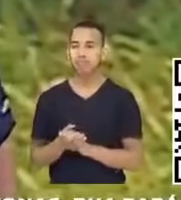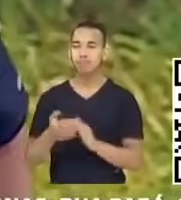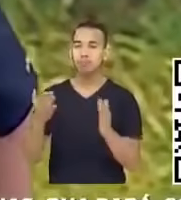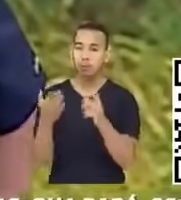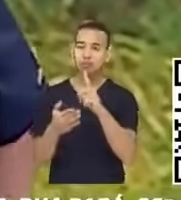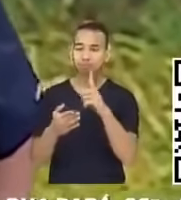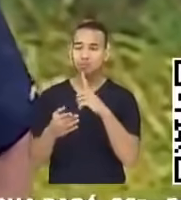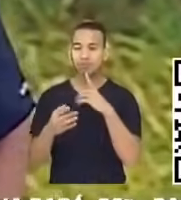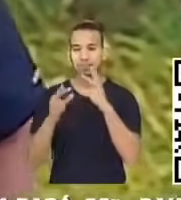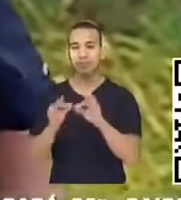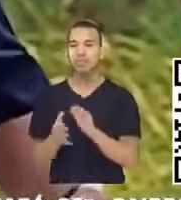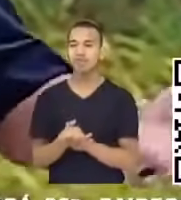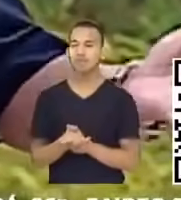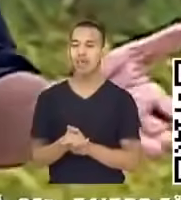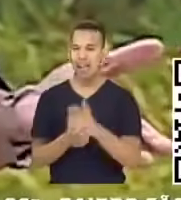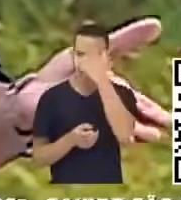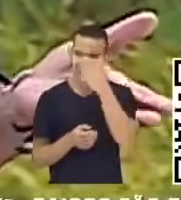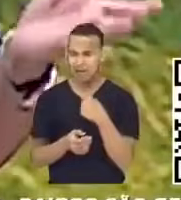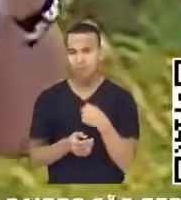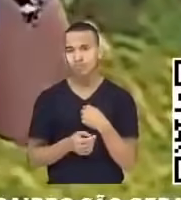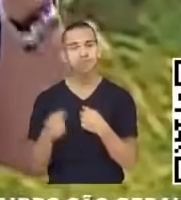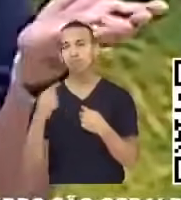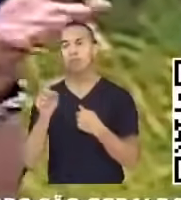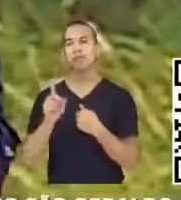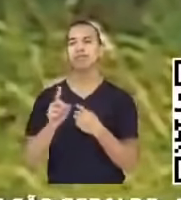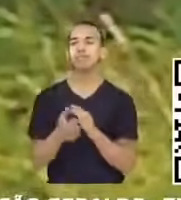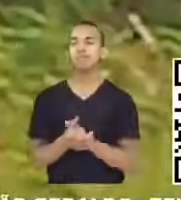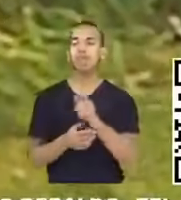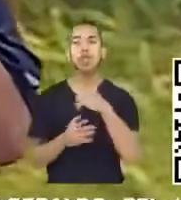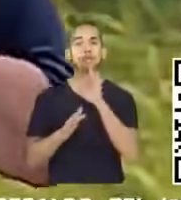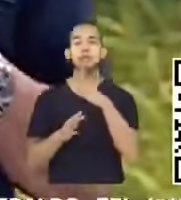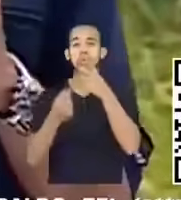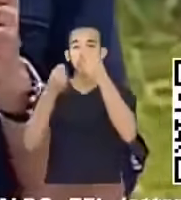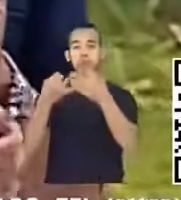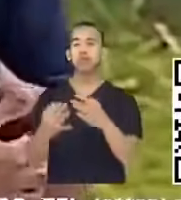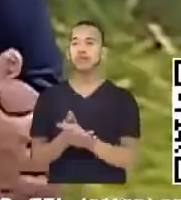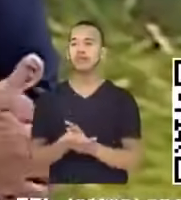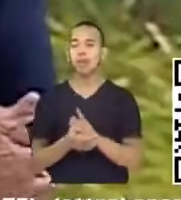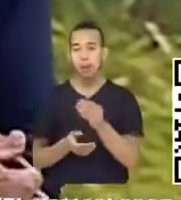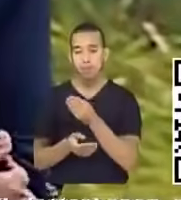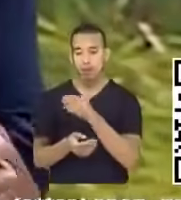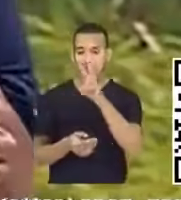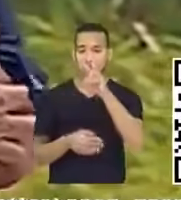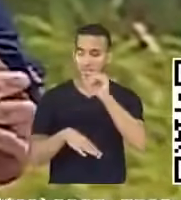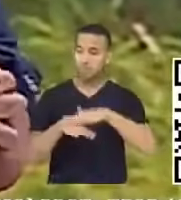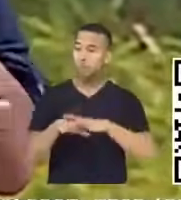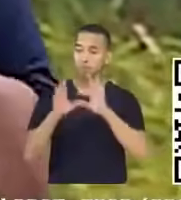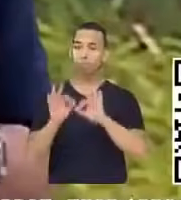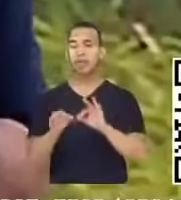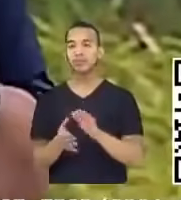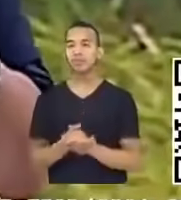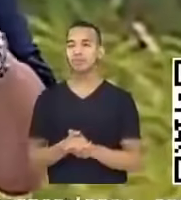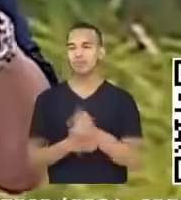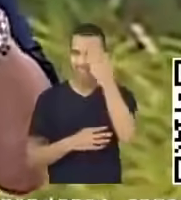me deu um curso mas na aula Valeu eu não uso do eu tô falando que o pecador vai pegar teu mesmo sabe